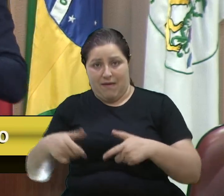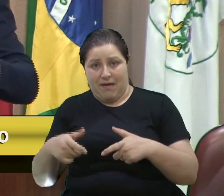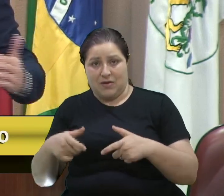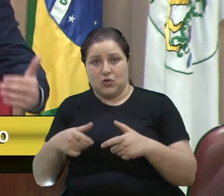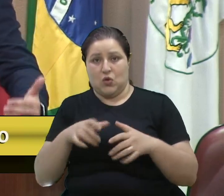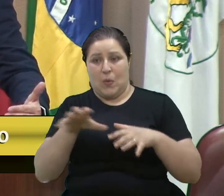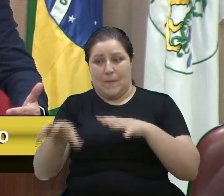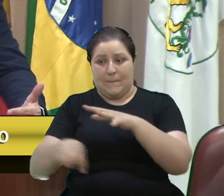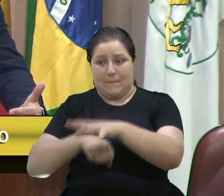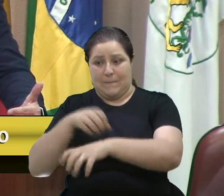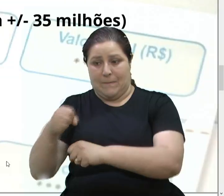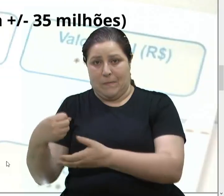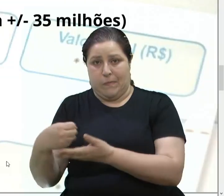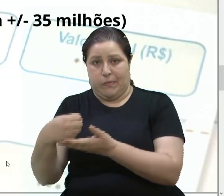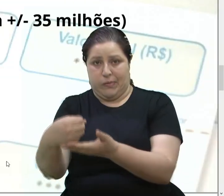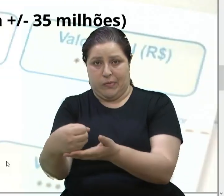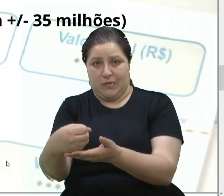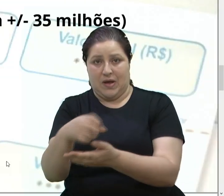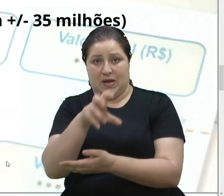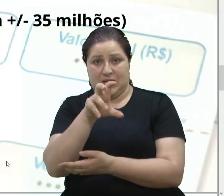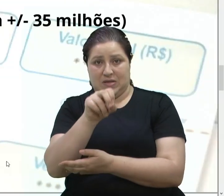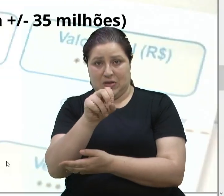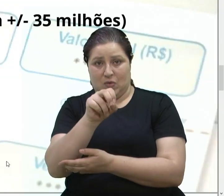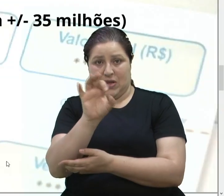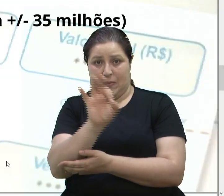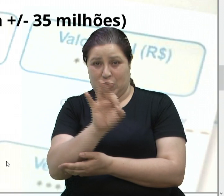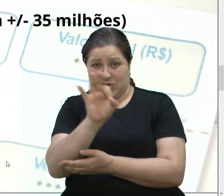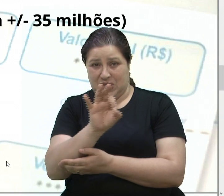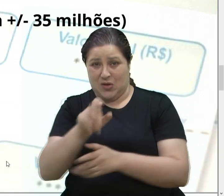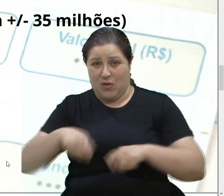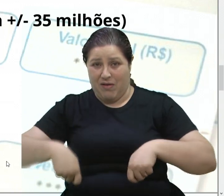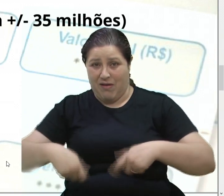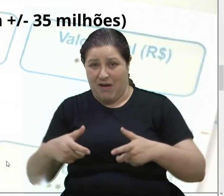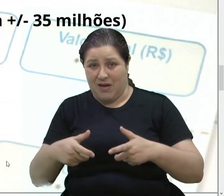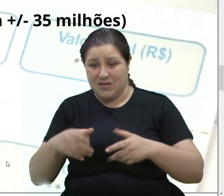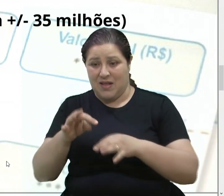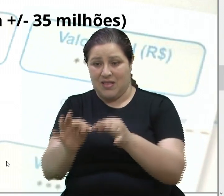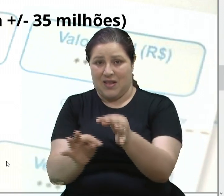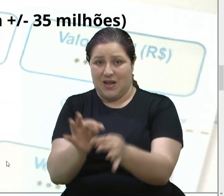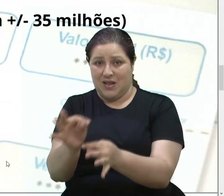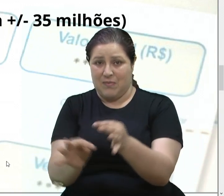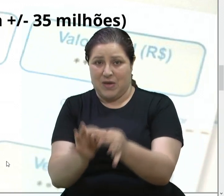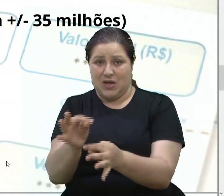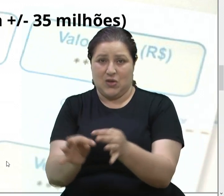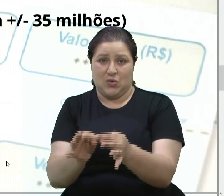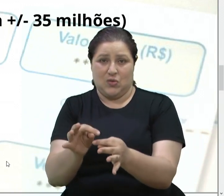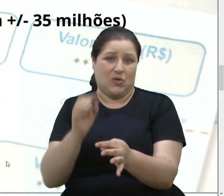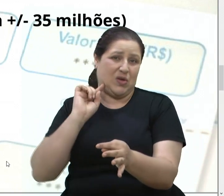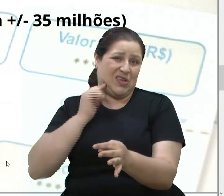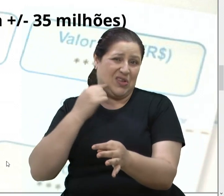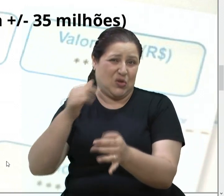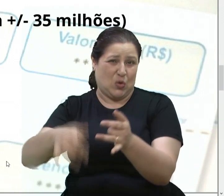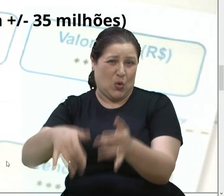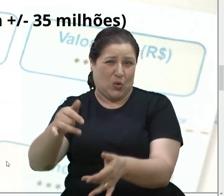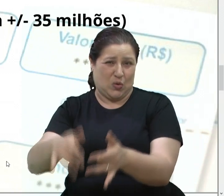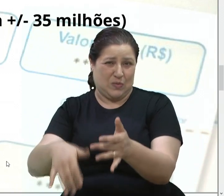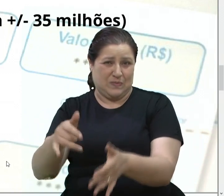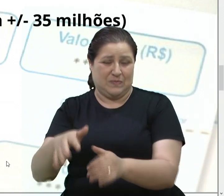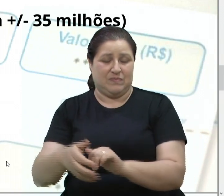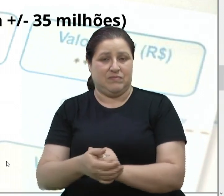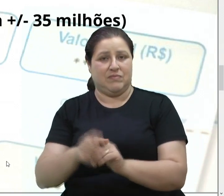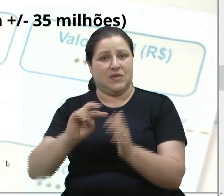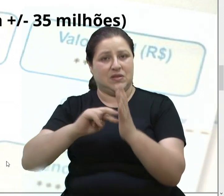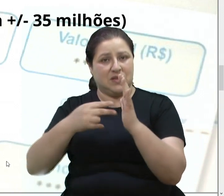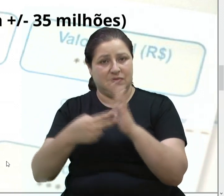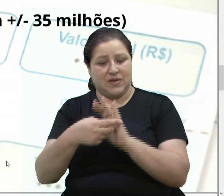e 50% seria custo de tratamento do esgoto. Isso quer dizer que representaria mais ou menos esse 58%